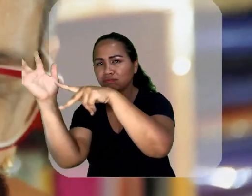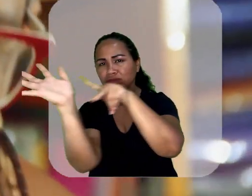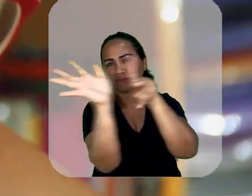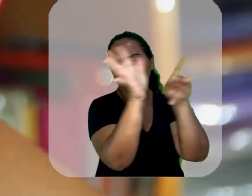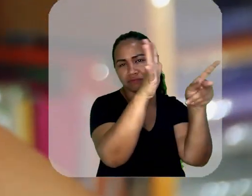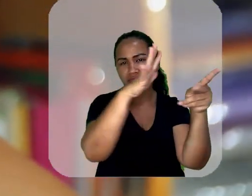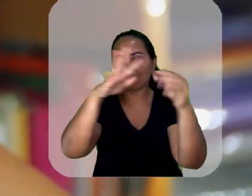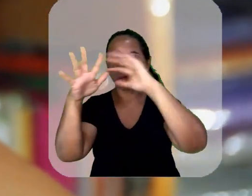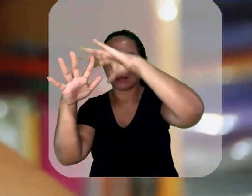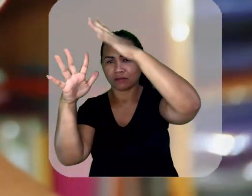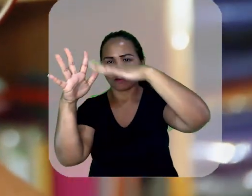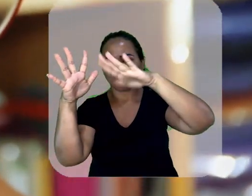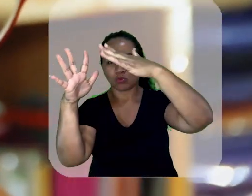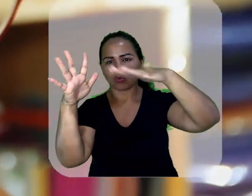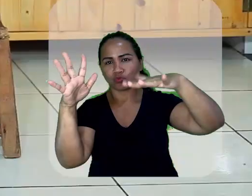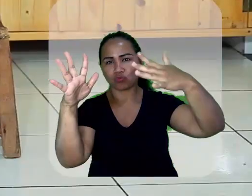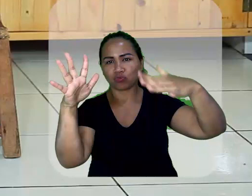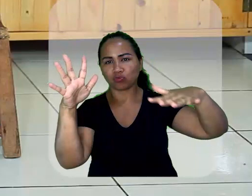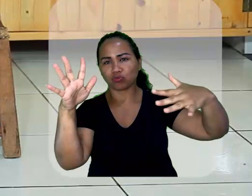sabe. E ela